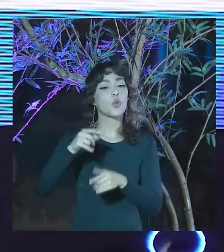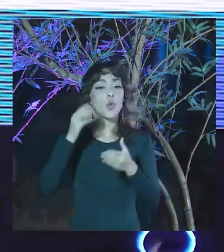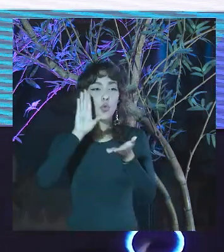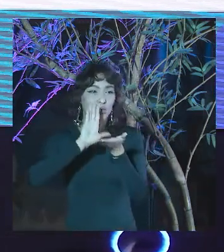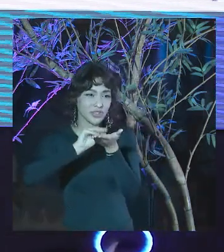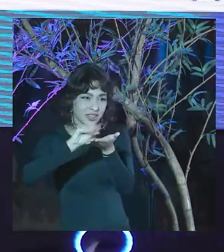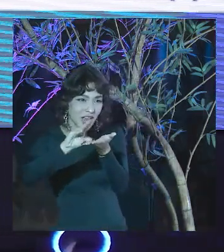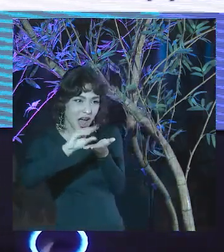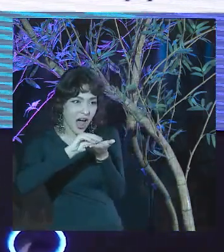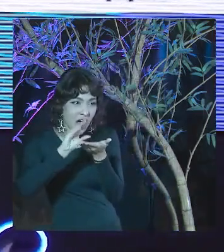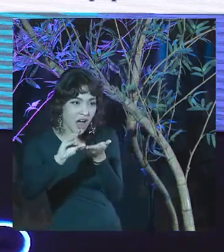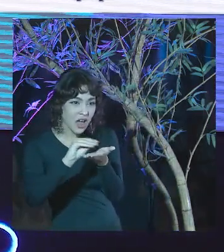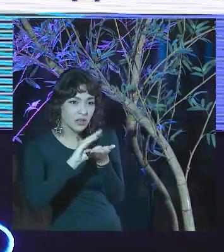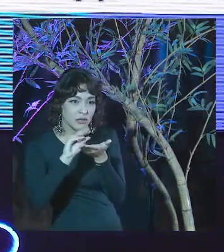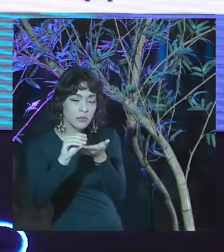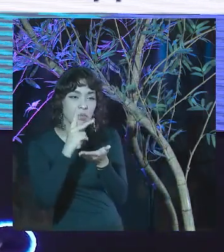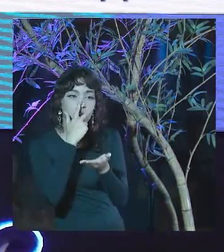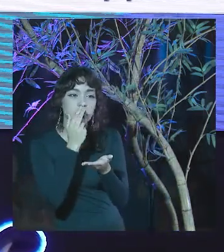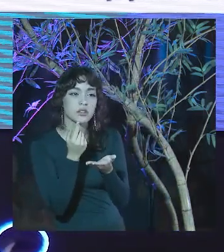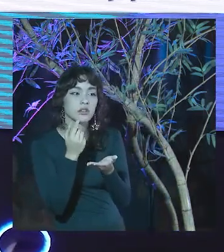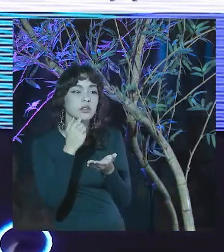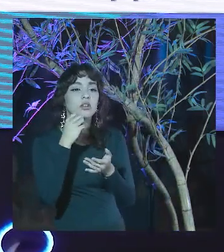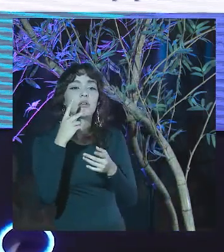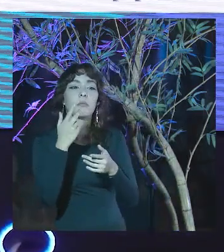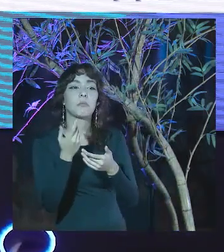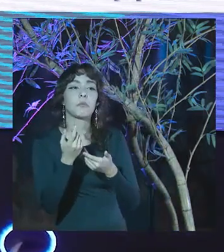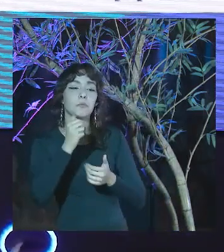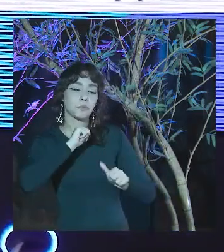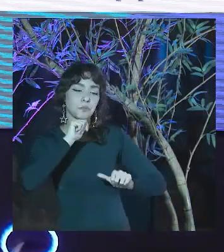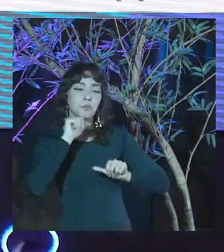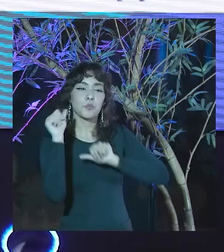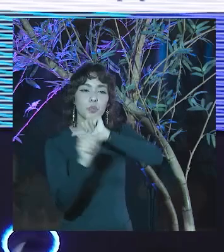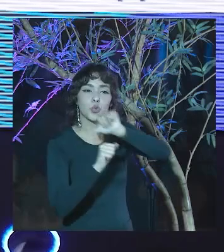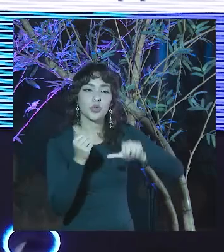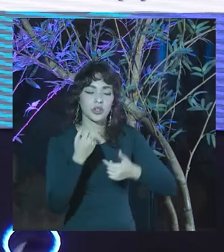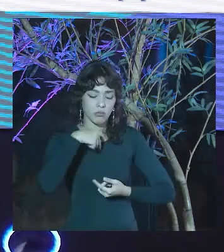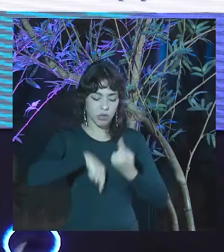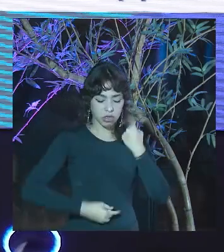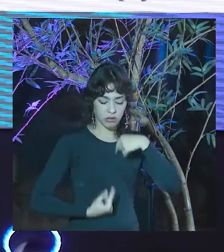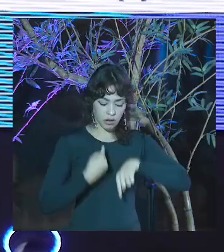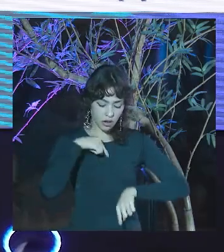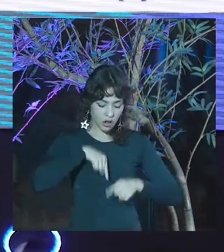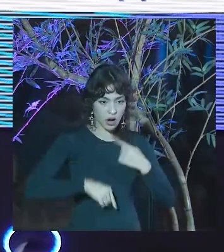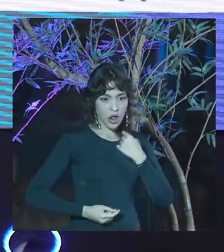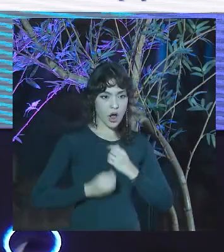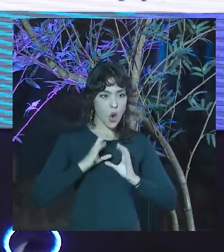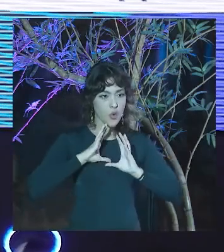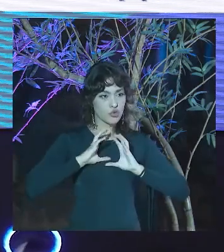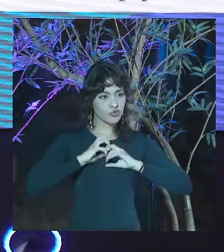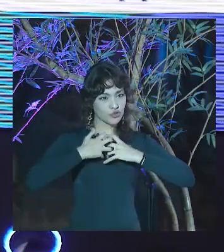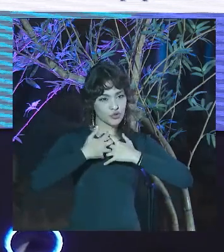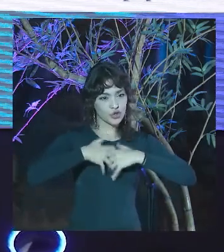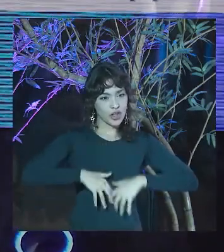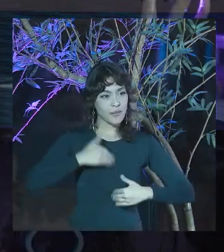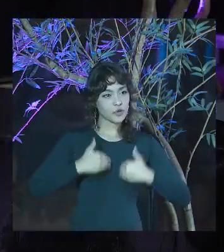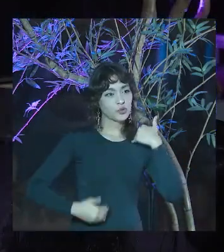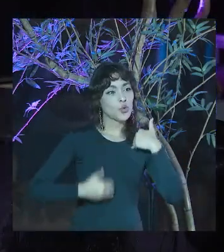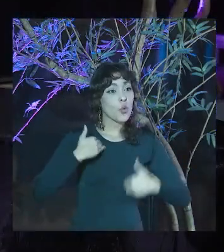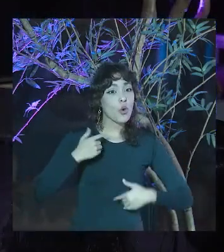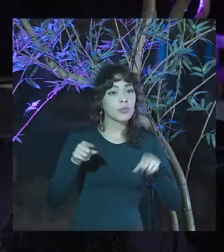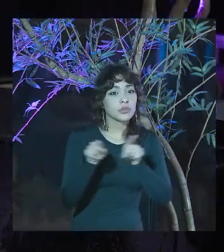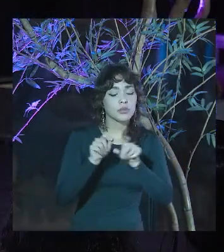não estão afetando mais só o nosso ambiente, eles estão mexendo no nosso organismo, no nosso sistema corporal, e a gente não